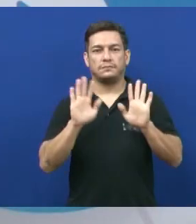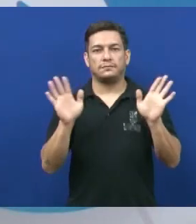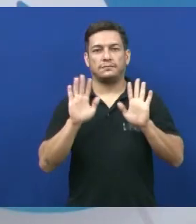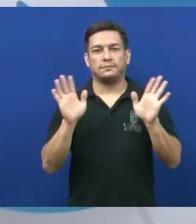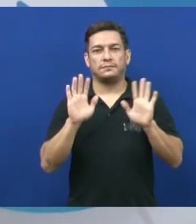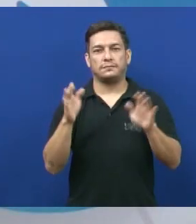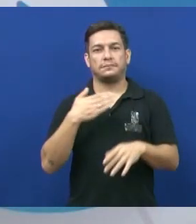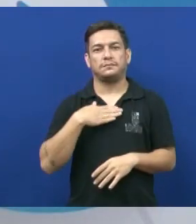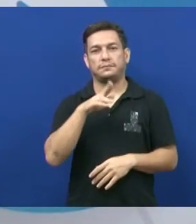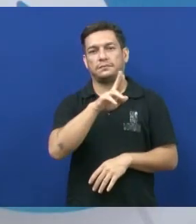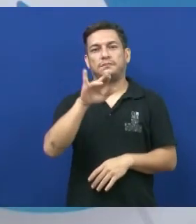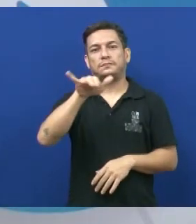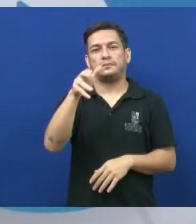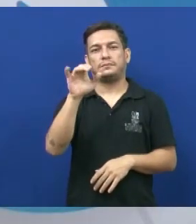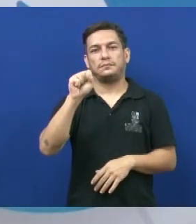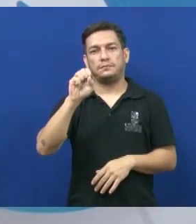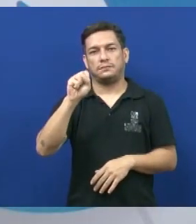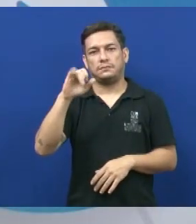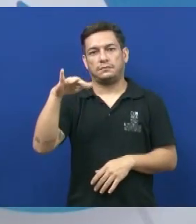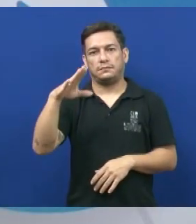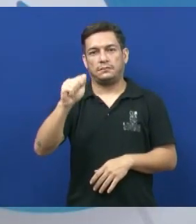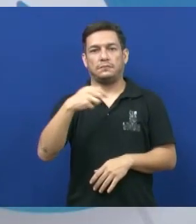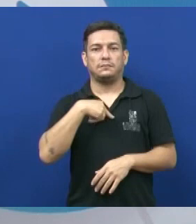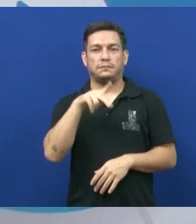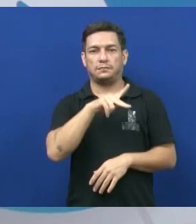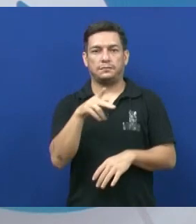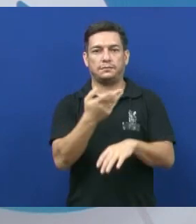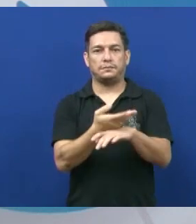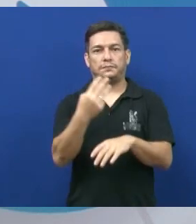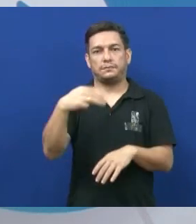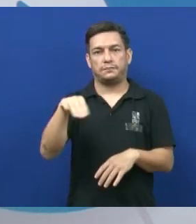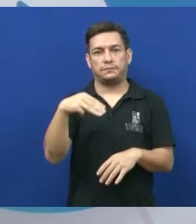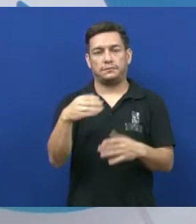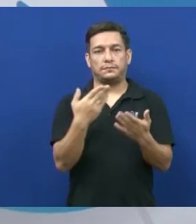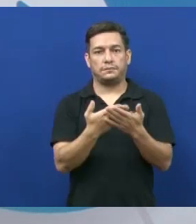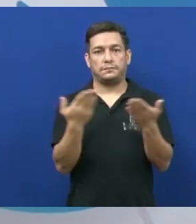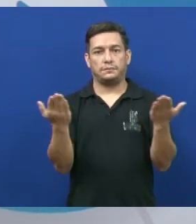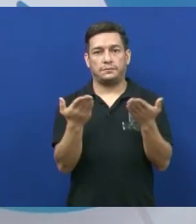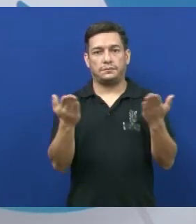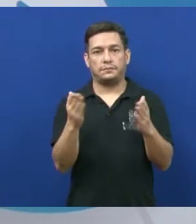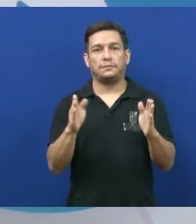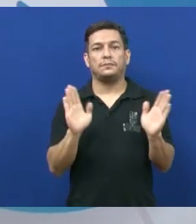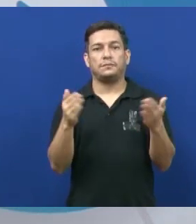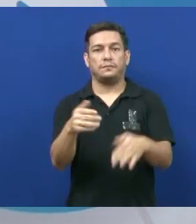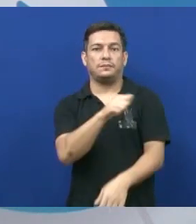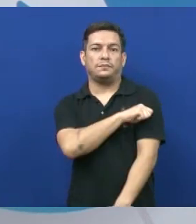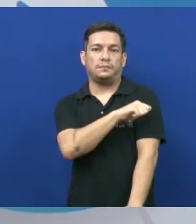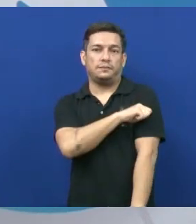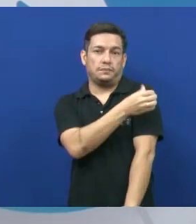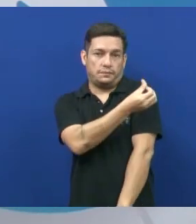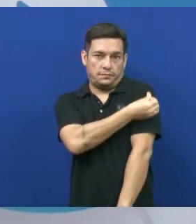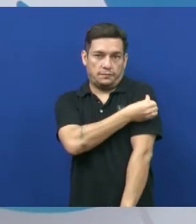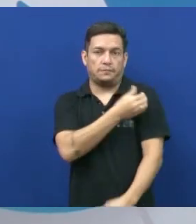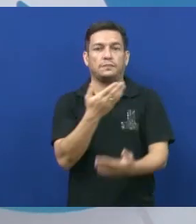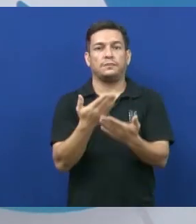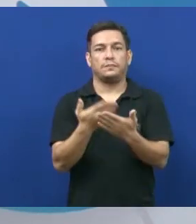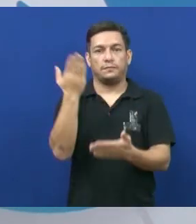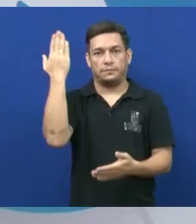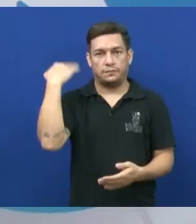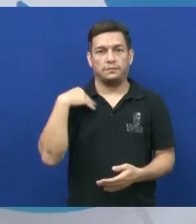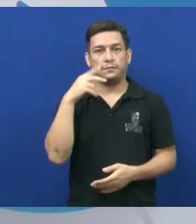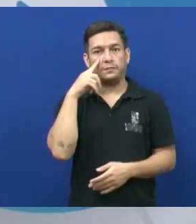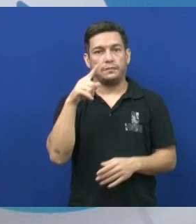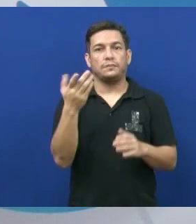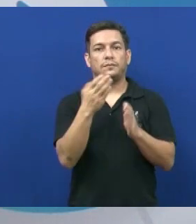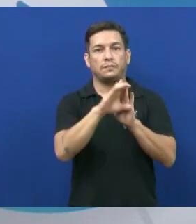Oi, pessoal! Meu nome é Jéssica, eu sou professora de matemática e a aula de hoje é para os alunos do sexto ano. Na aula anterior, nós vimos